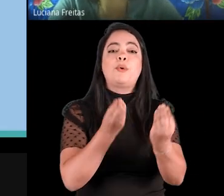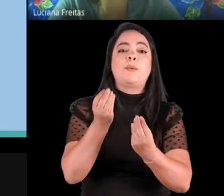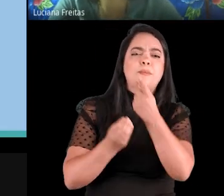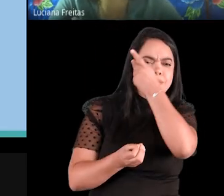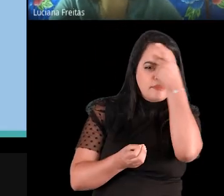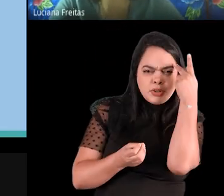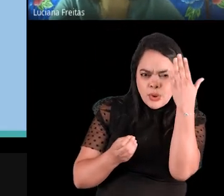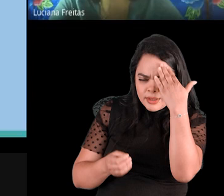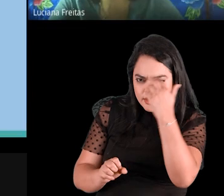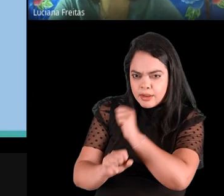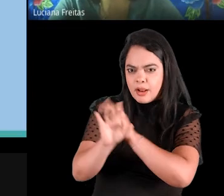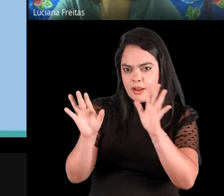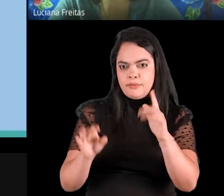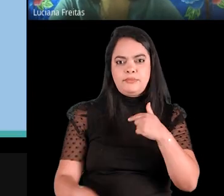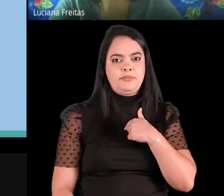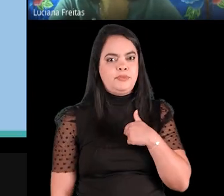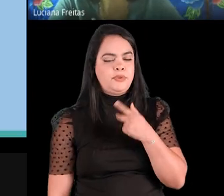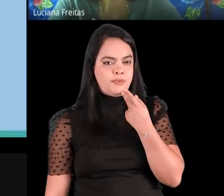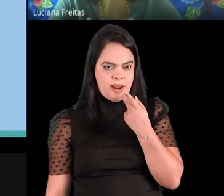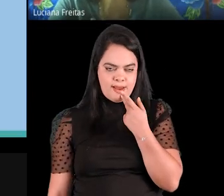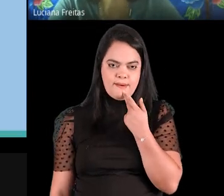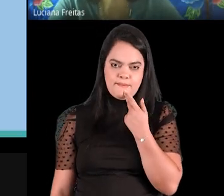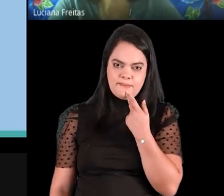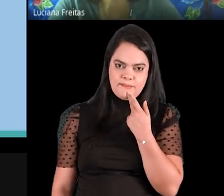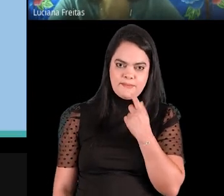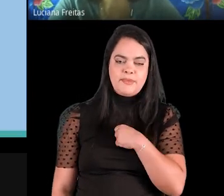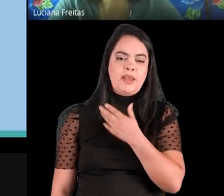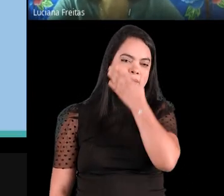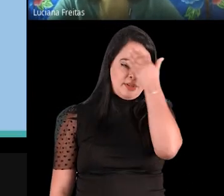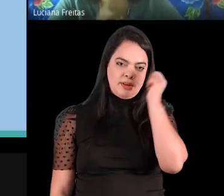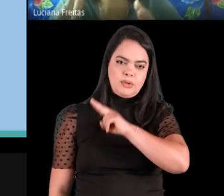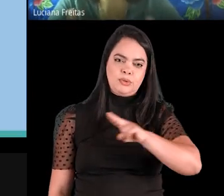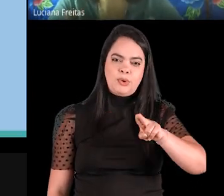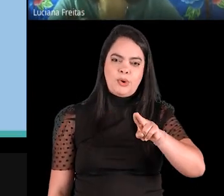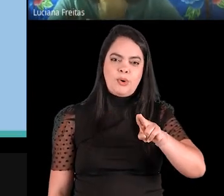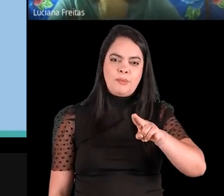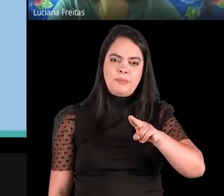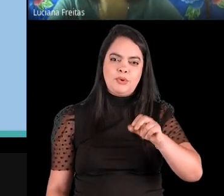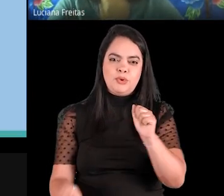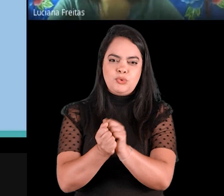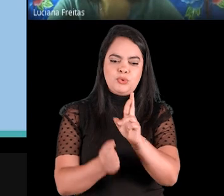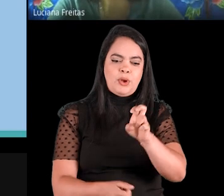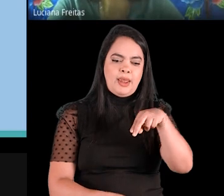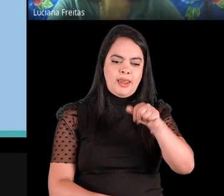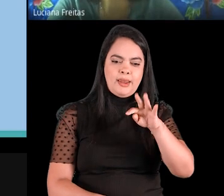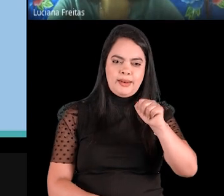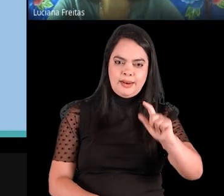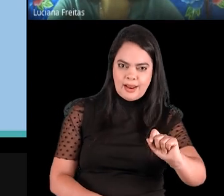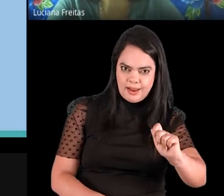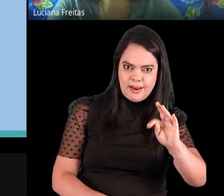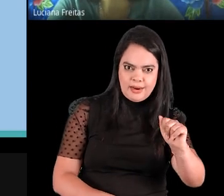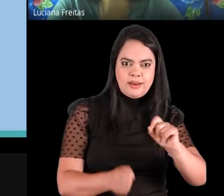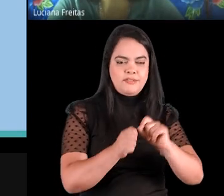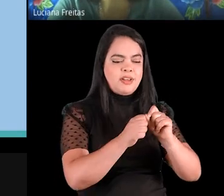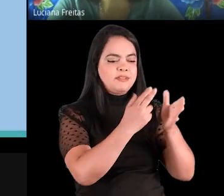vou já entrar aqui numa questão que esqueci o nome dele, junto com a Renata, está fazendo o design do portal. E aí ele me disse